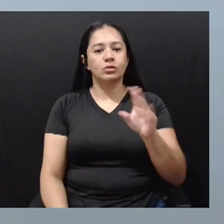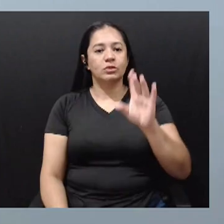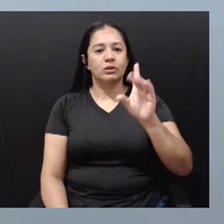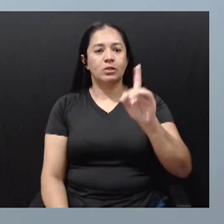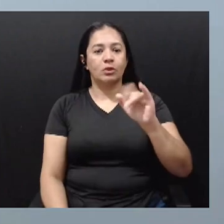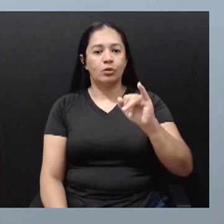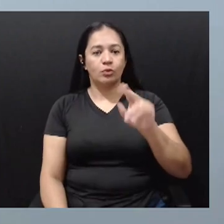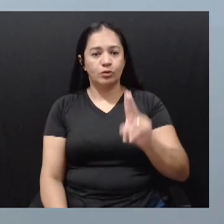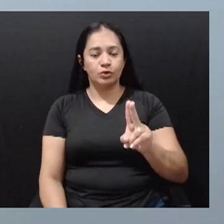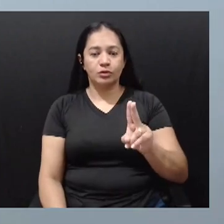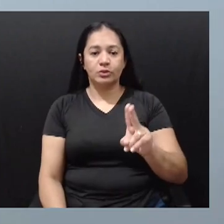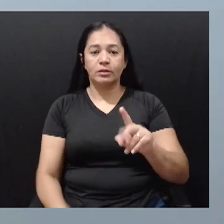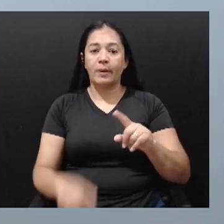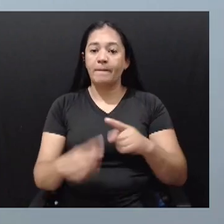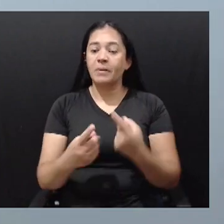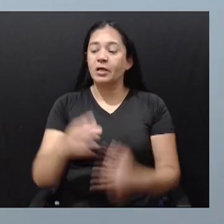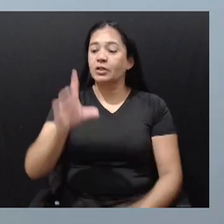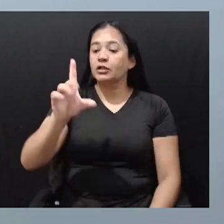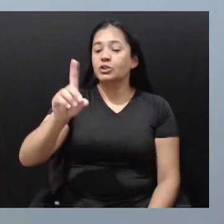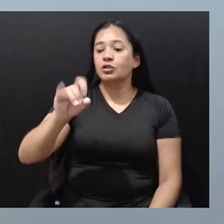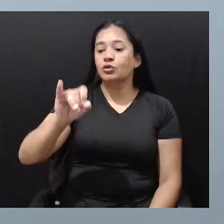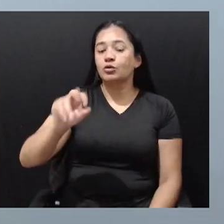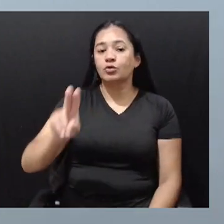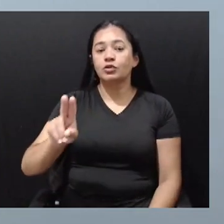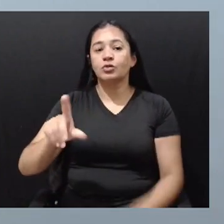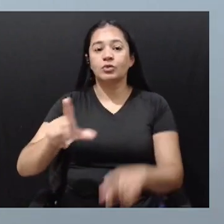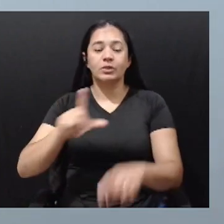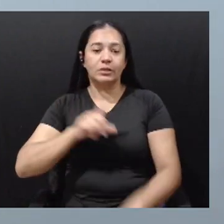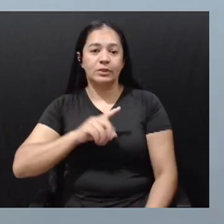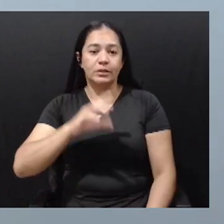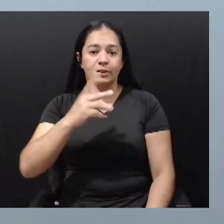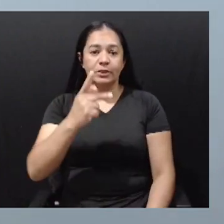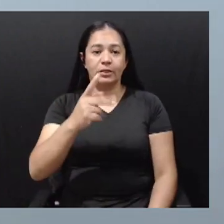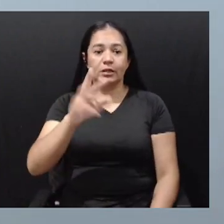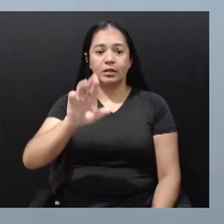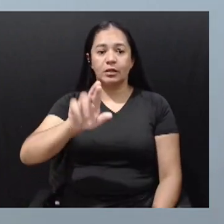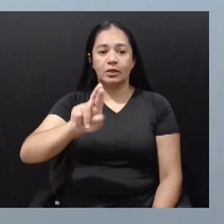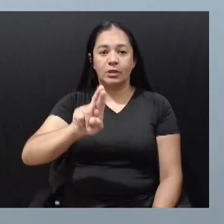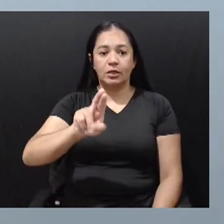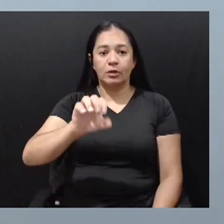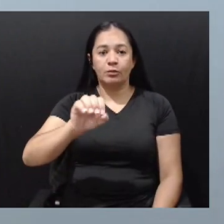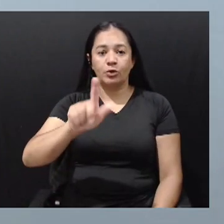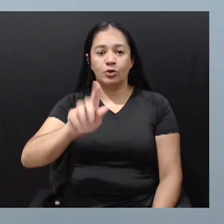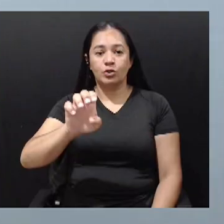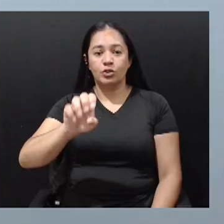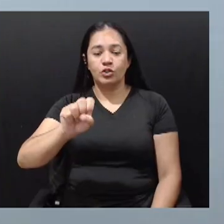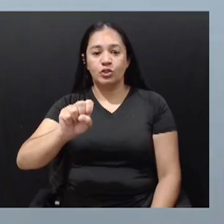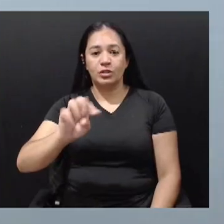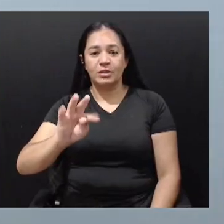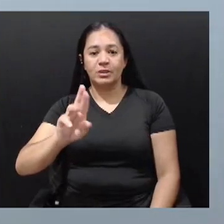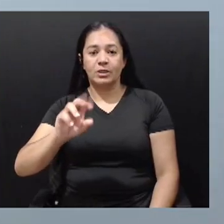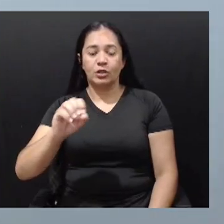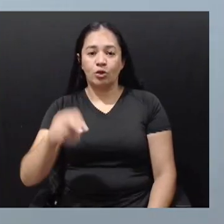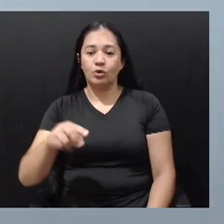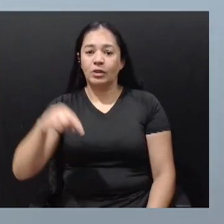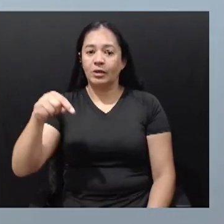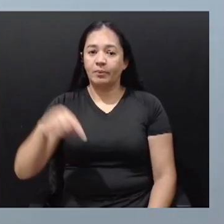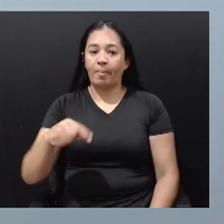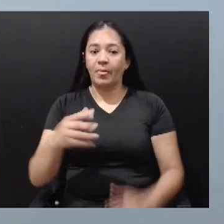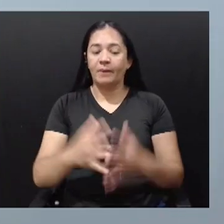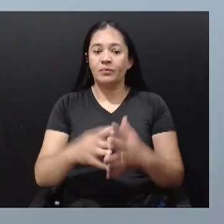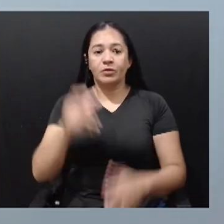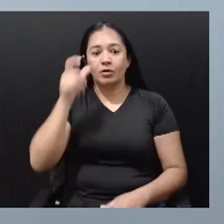DIU que contém a progesterona, né? Hoje no mercado a gente tem uma marca que é o Mirena, a gente não tem aqui nenhum conflito de interesses, existem outras